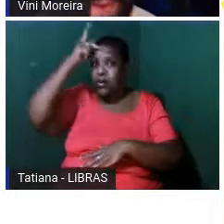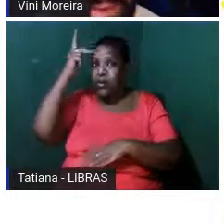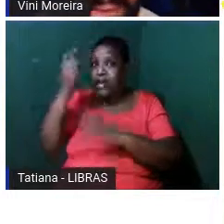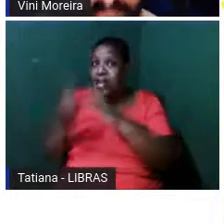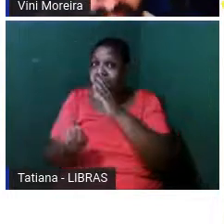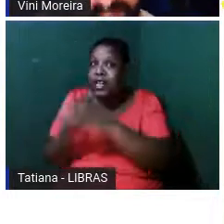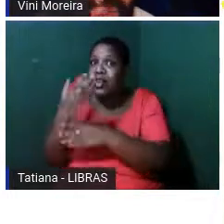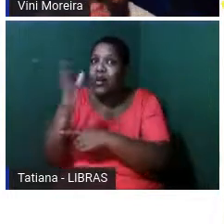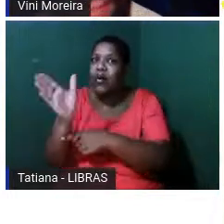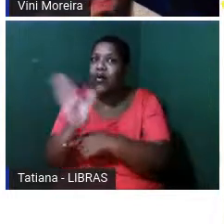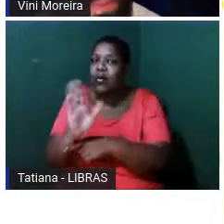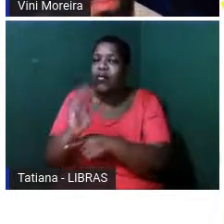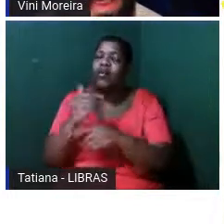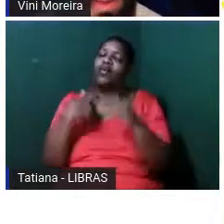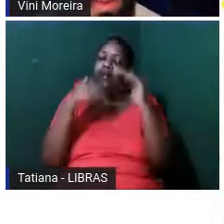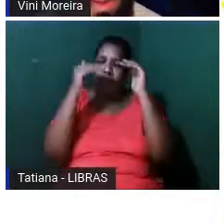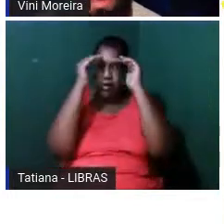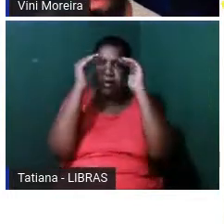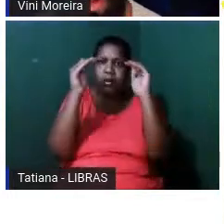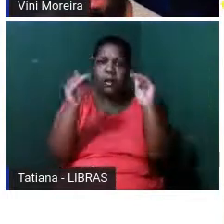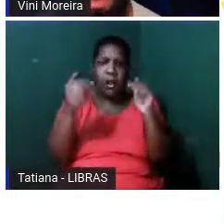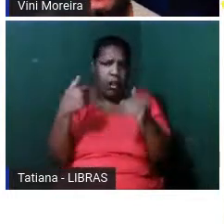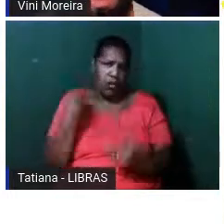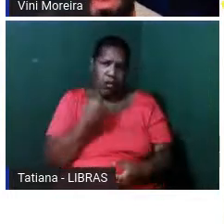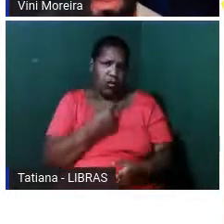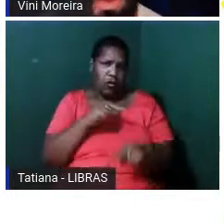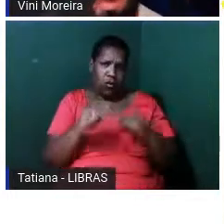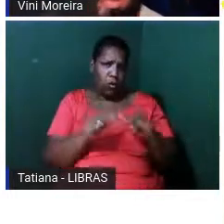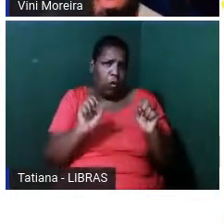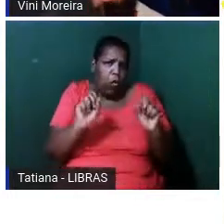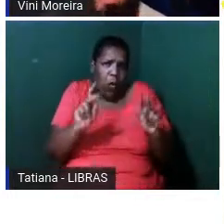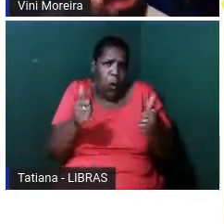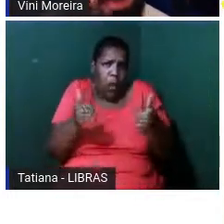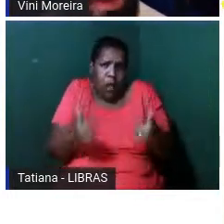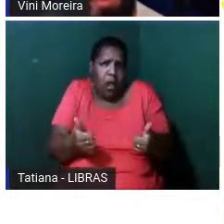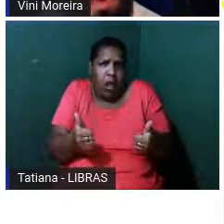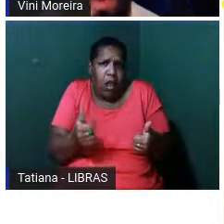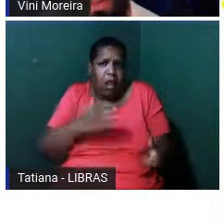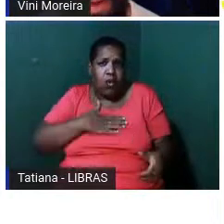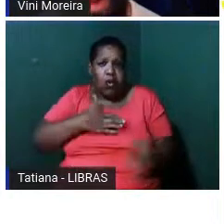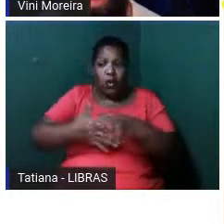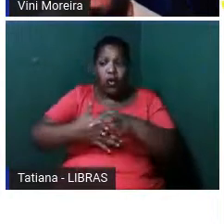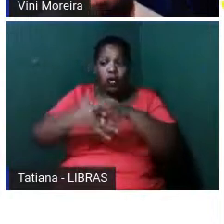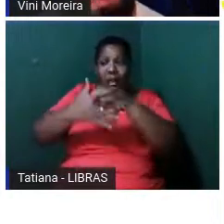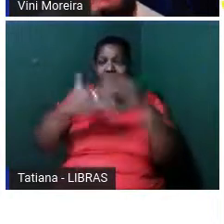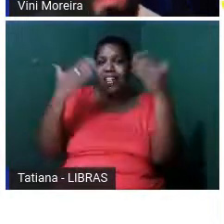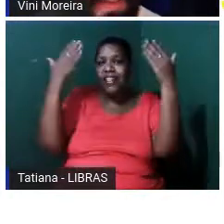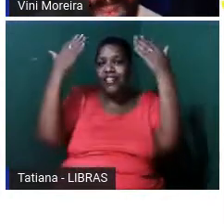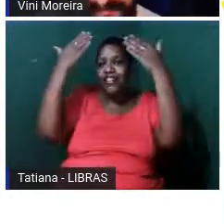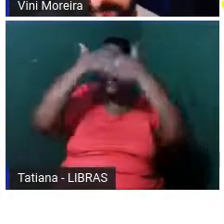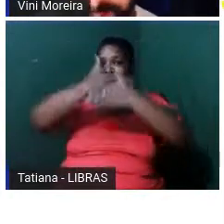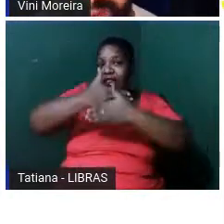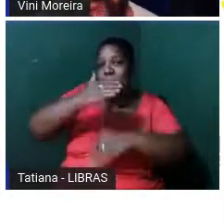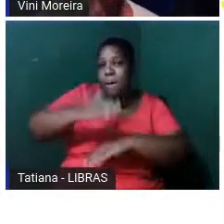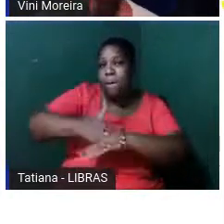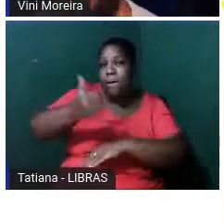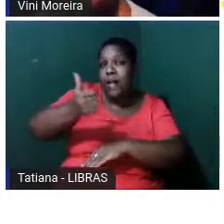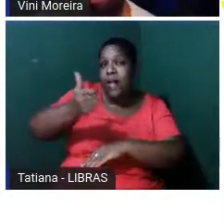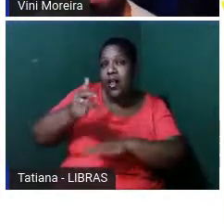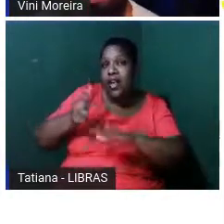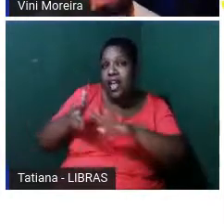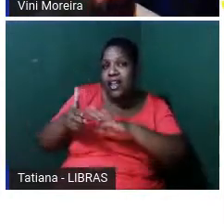respeitar porque é isso que a gente faz e tá tudo bem nosso protagonismo é quando a gente é invisível as melhores edições